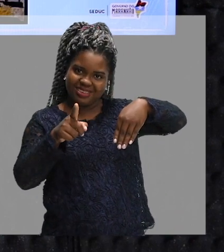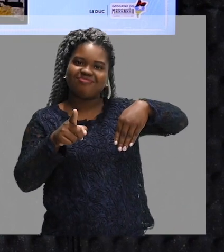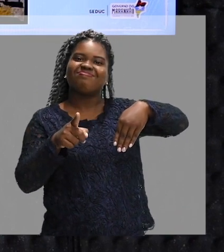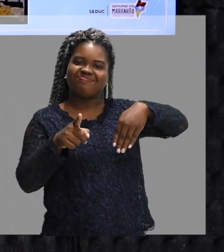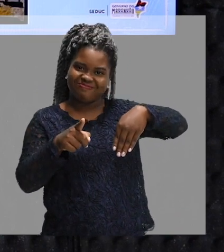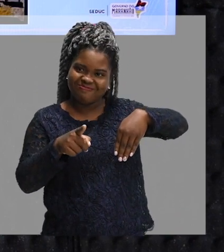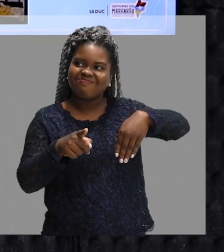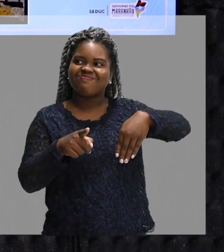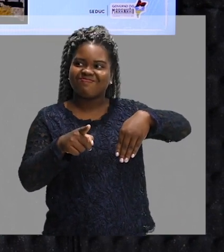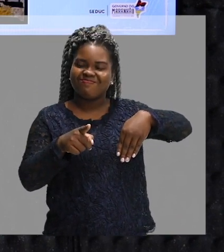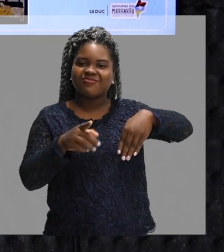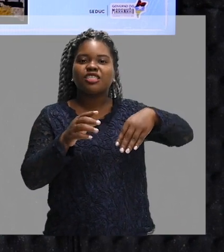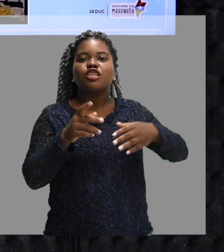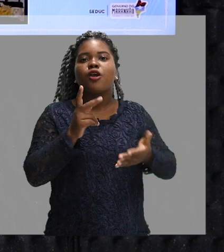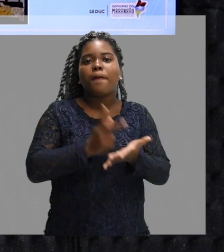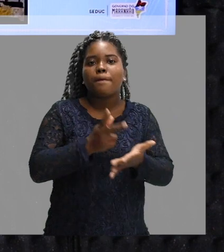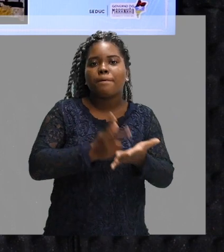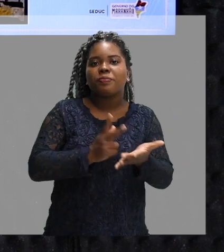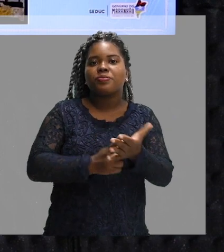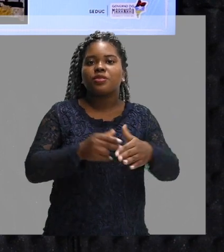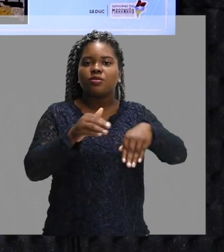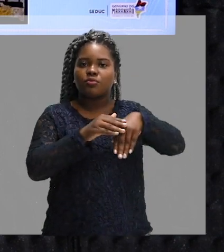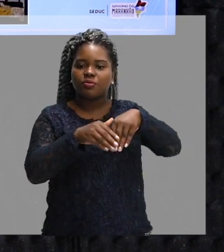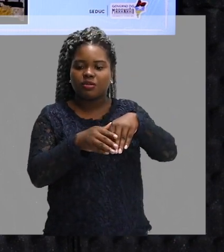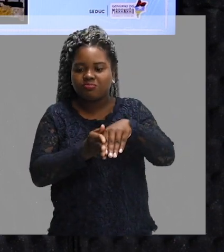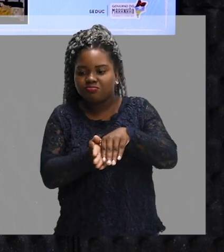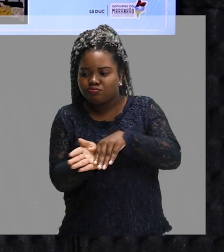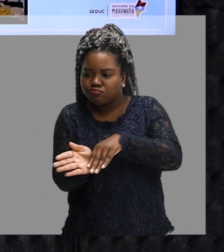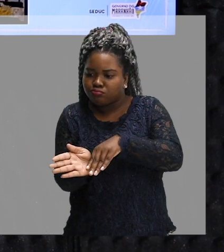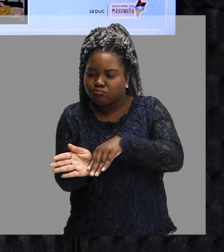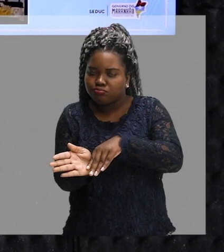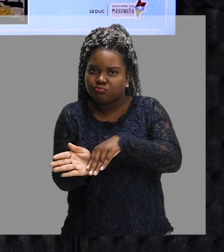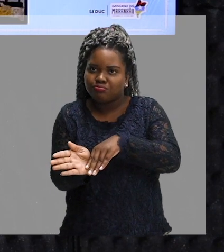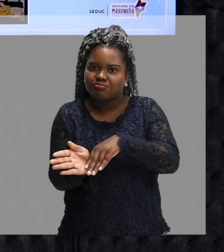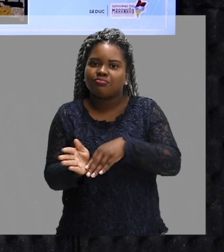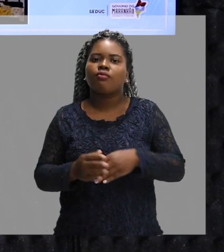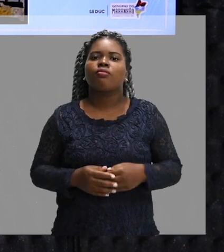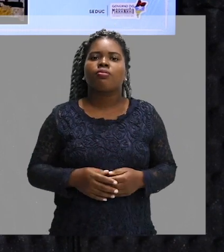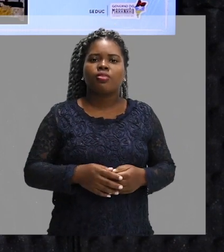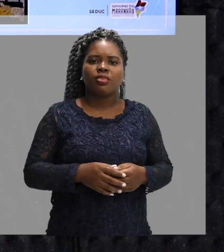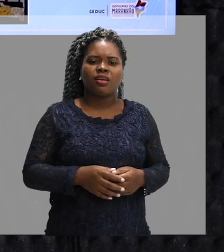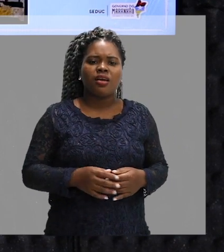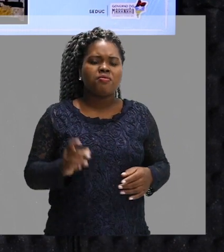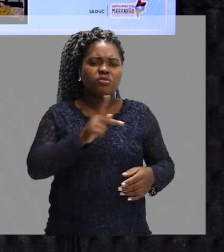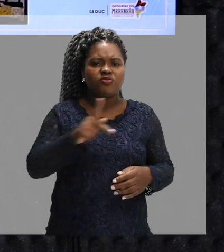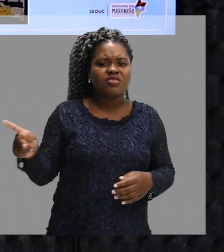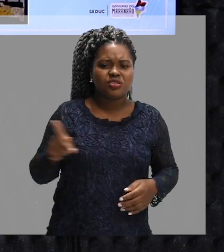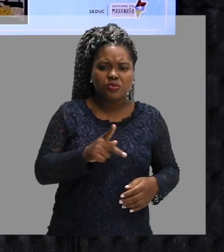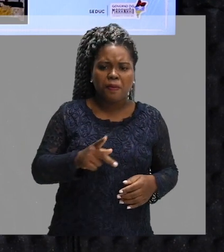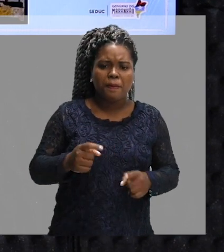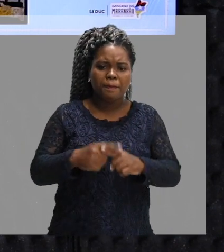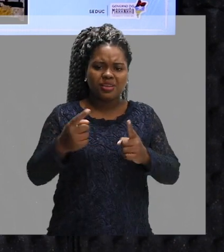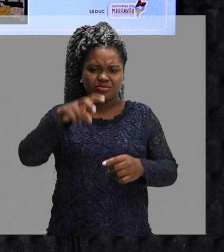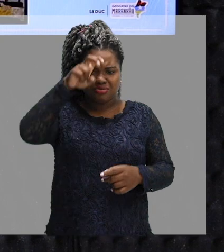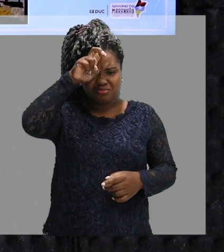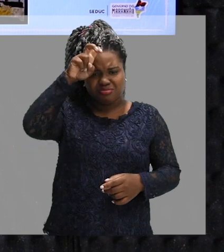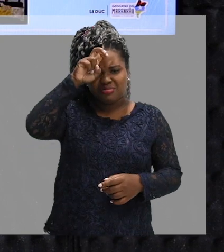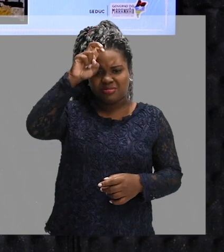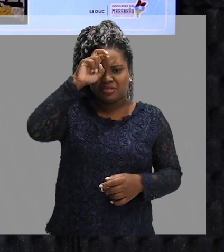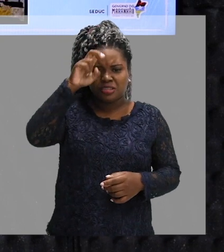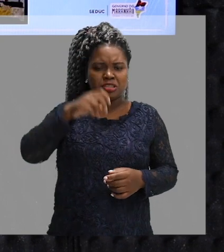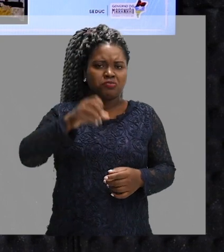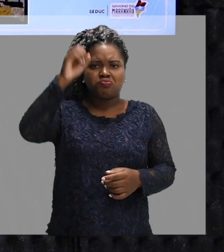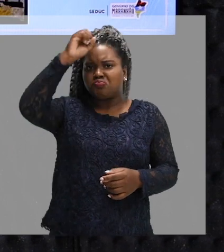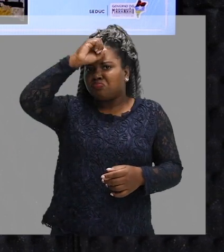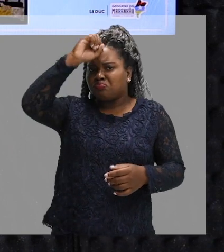pé sempre é representado de lado. Professor, eles não sabiam desenhar o corpo humano de maneira perfeita? Sabiam. Lembram das regras que eu